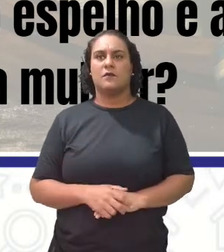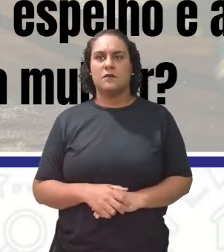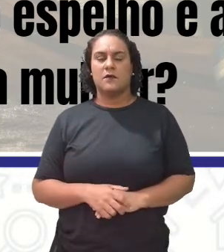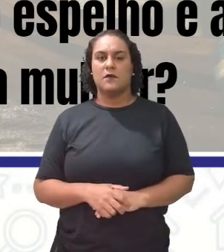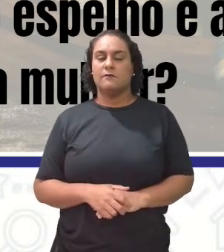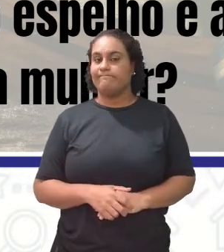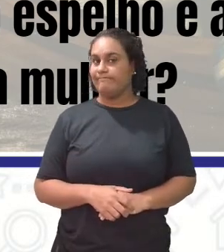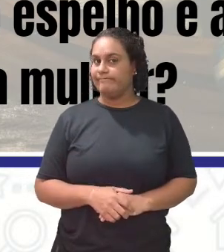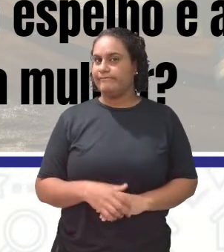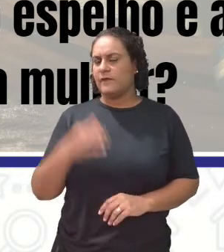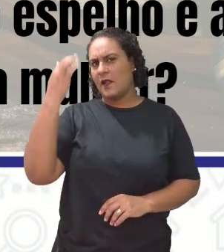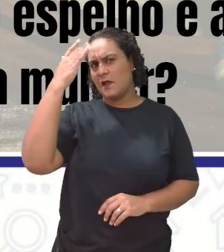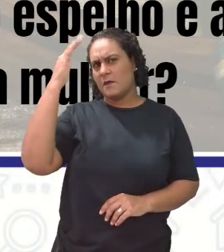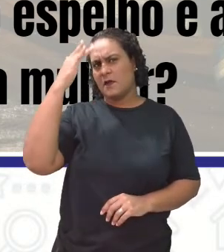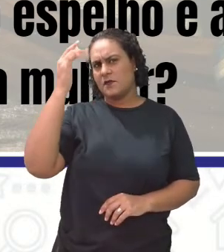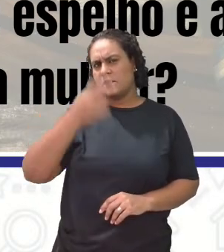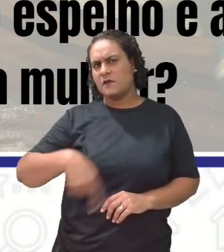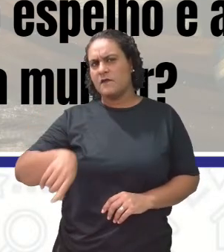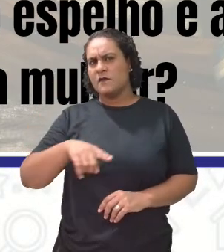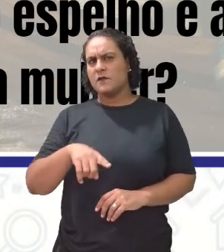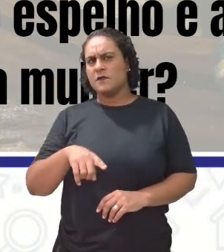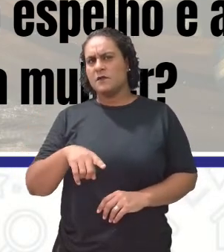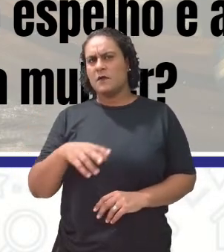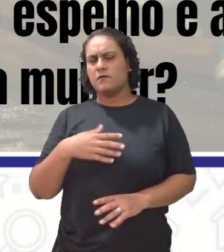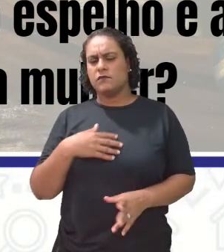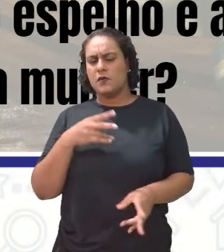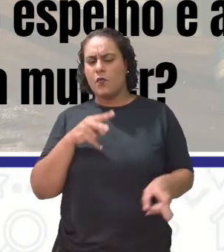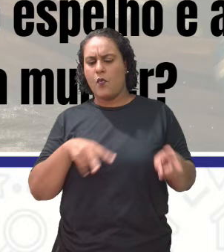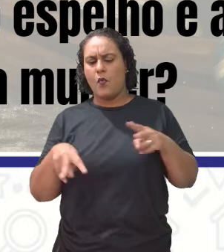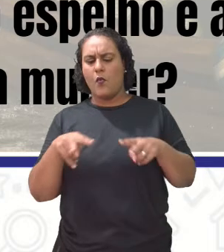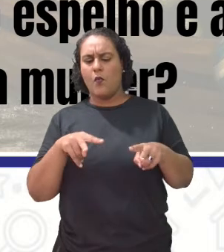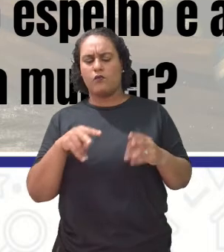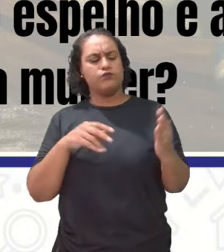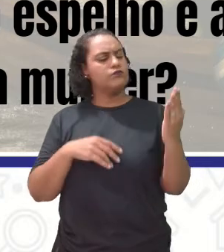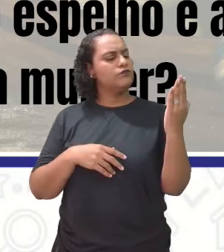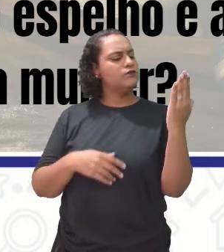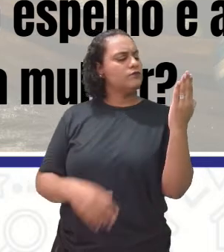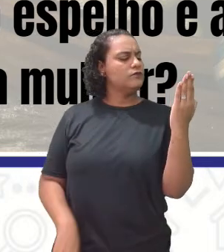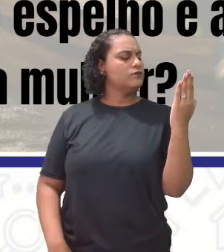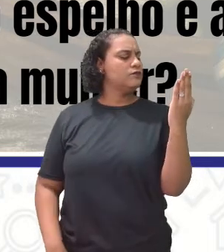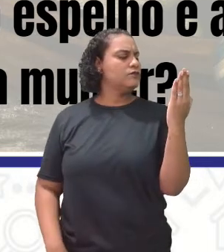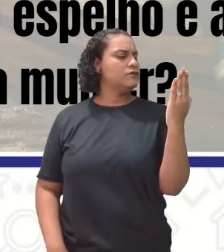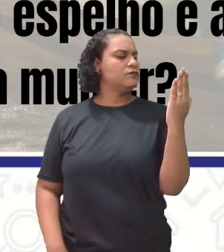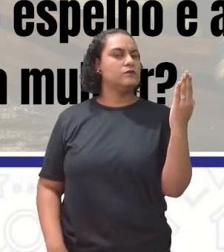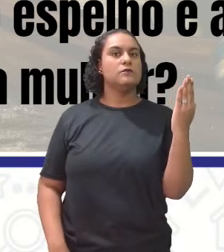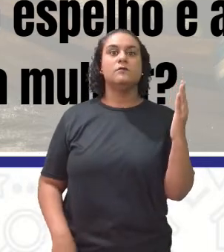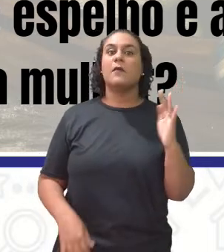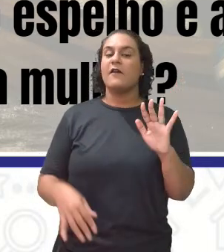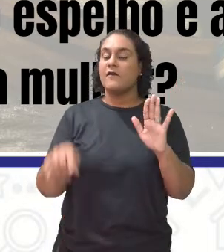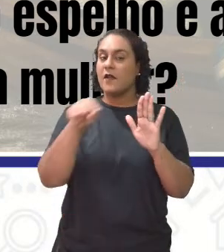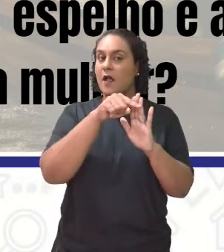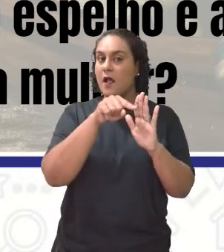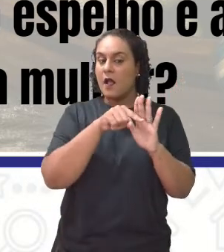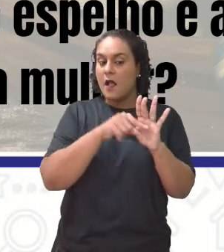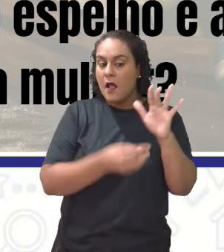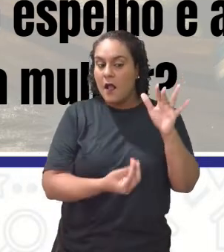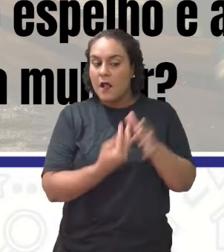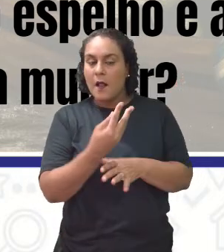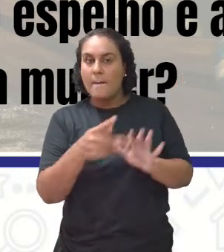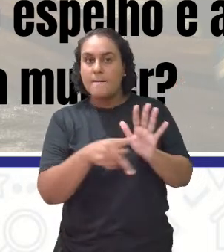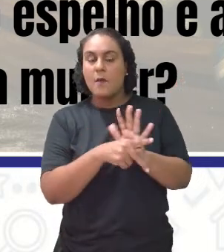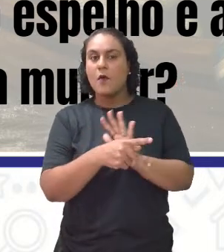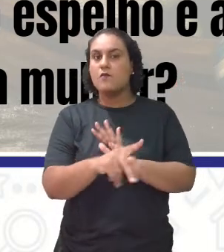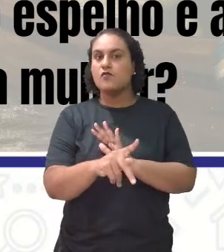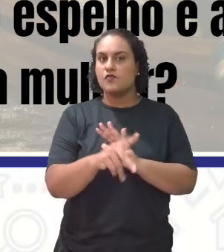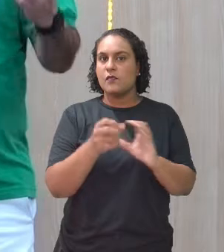aqui? Imagine que você se observou aí no espelho, ok? Você vai listar suas características,